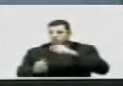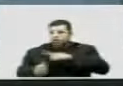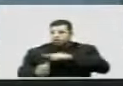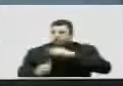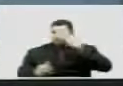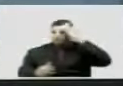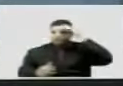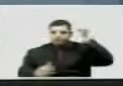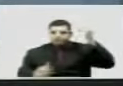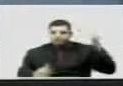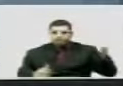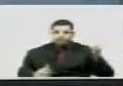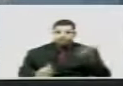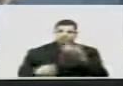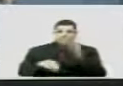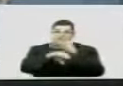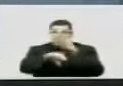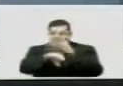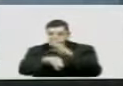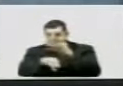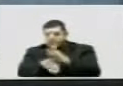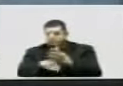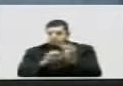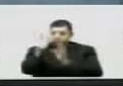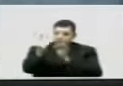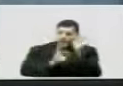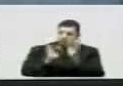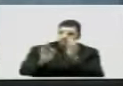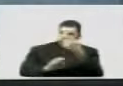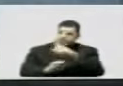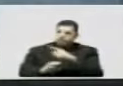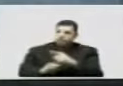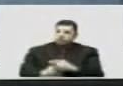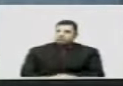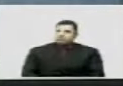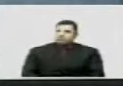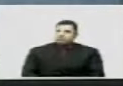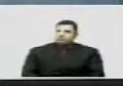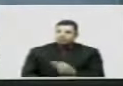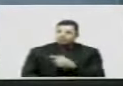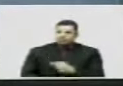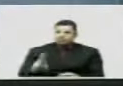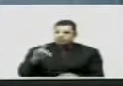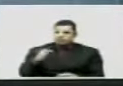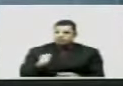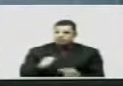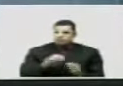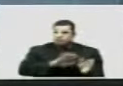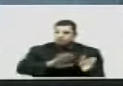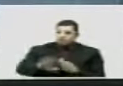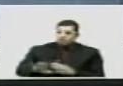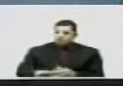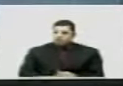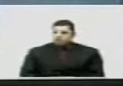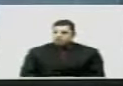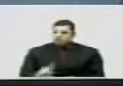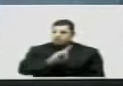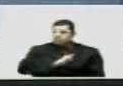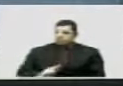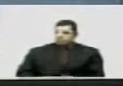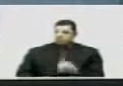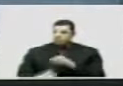na fantasia de quem prepara aquela propaganda institucional. Aí lá na Rádio Marinha não passa propaganda institucional do